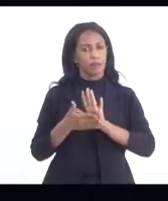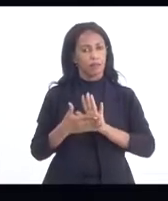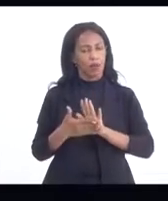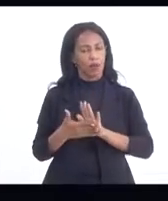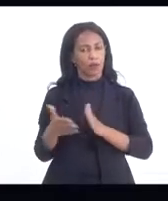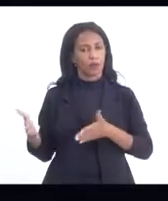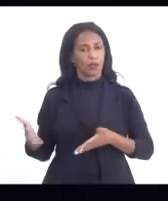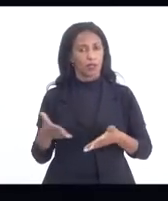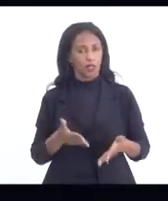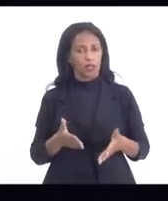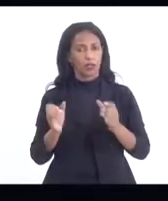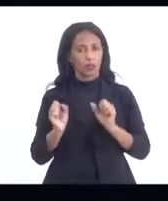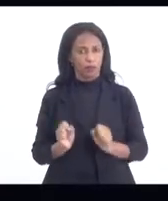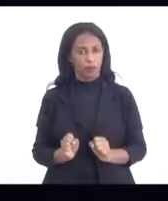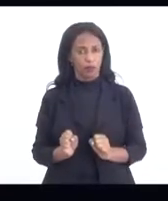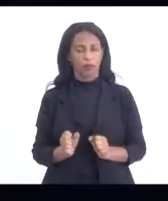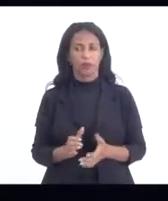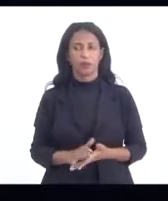isso possa estar